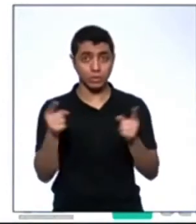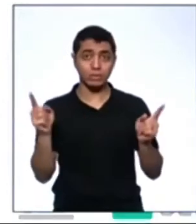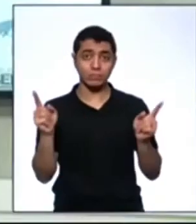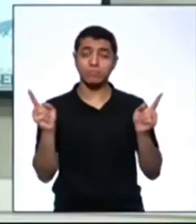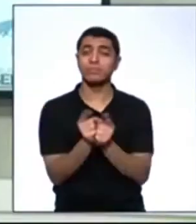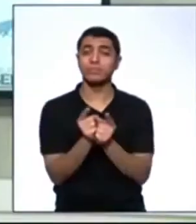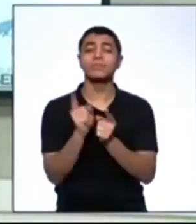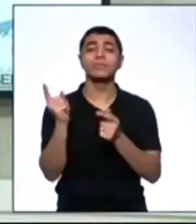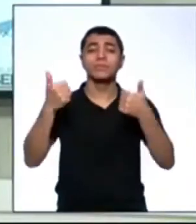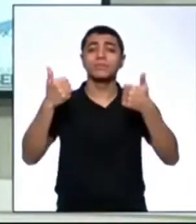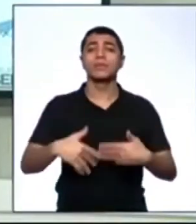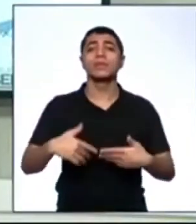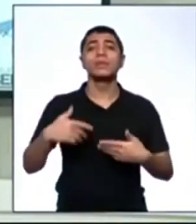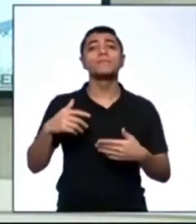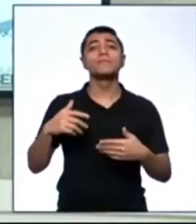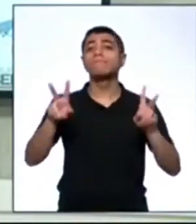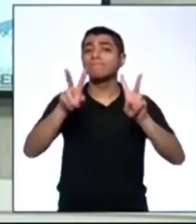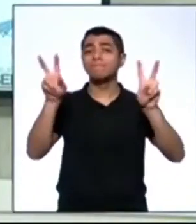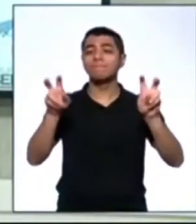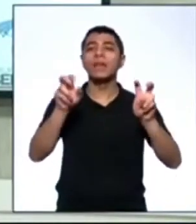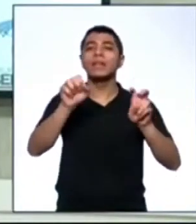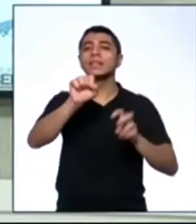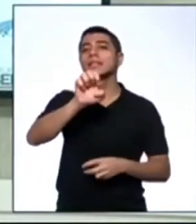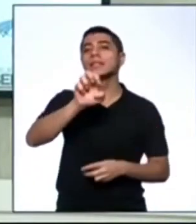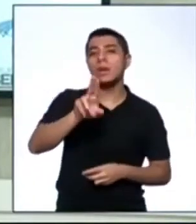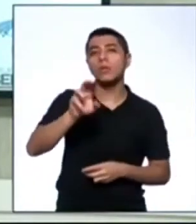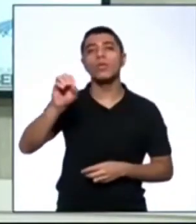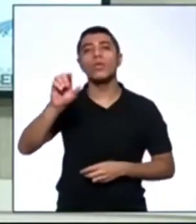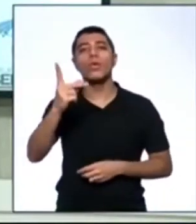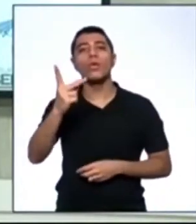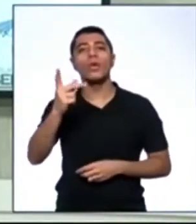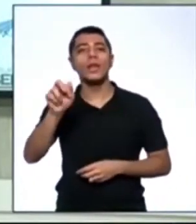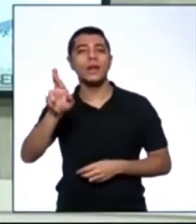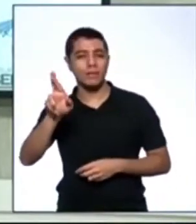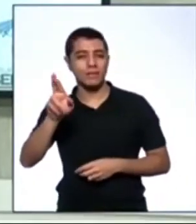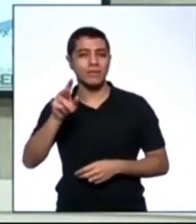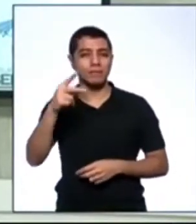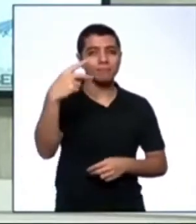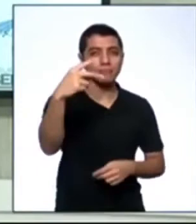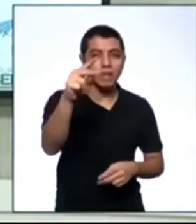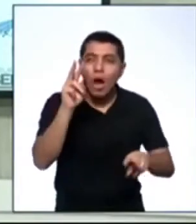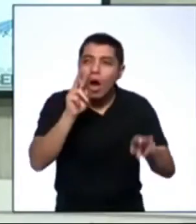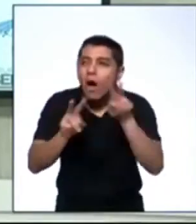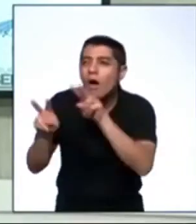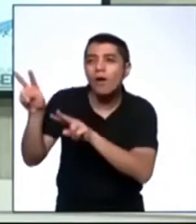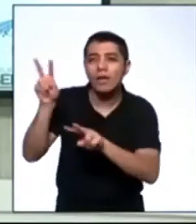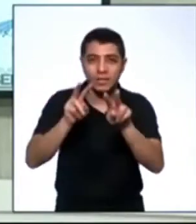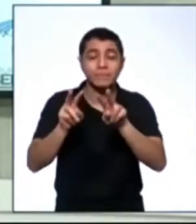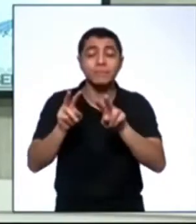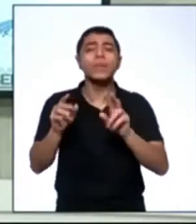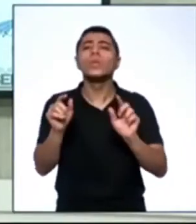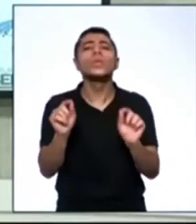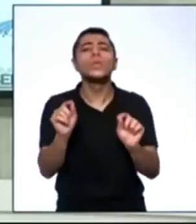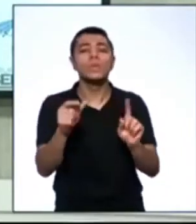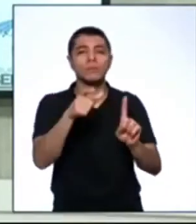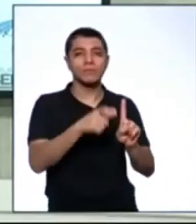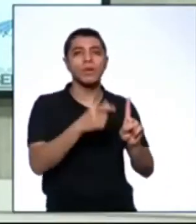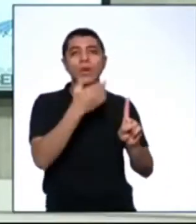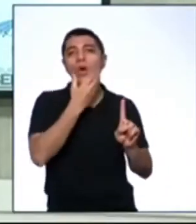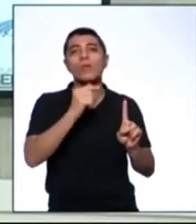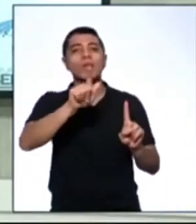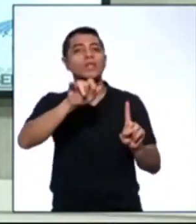Nessa época, né, lá de 1984, o Gil ficou fascinado pela mecânica quântica e